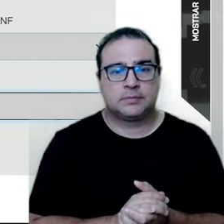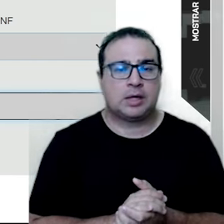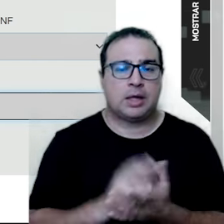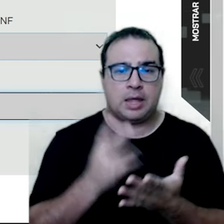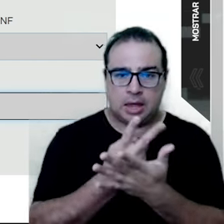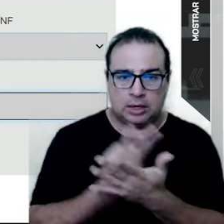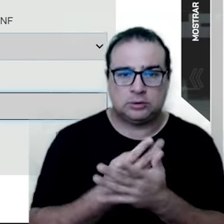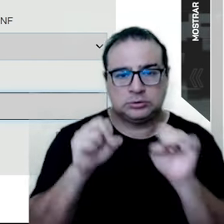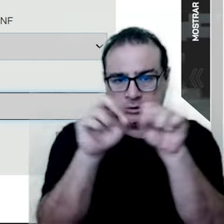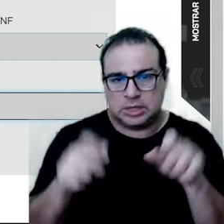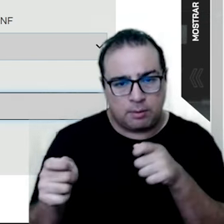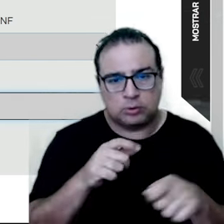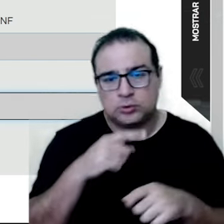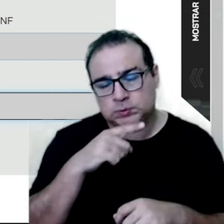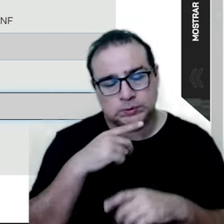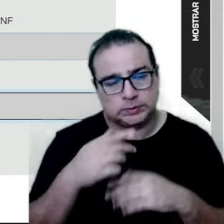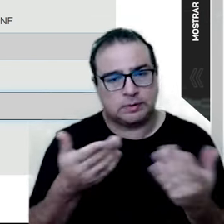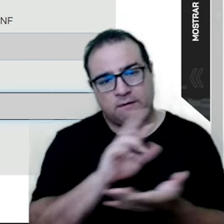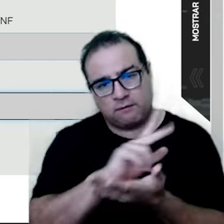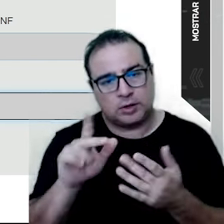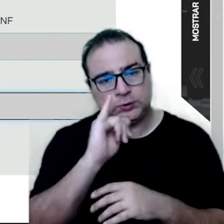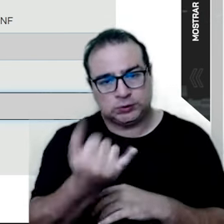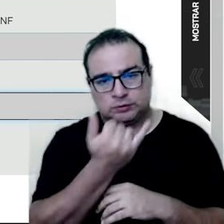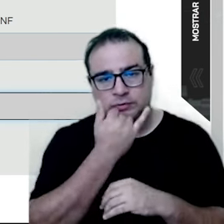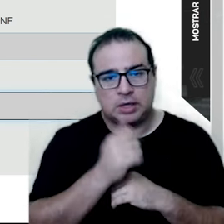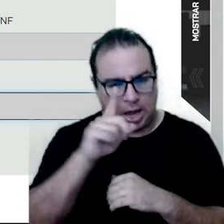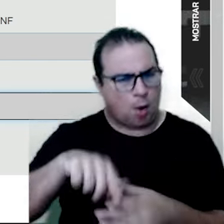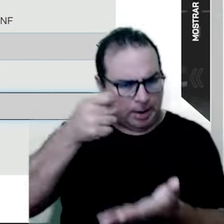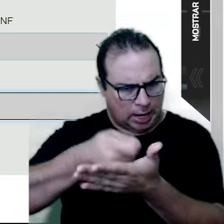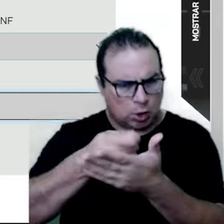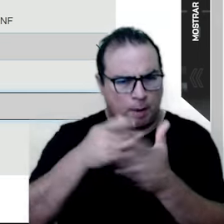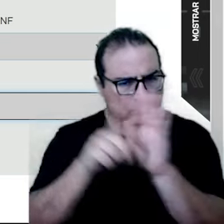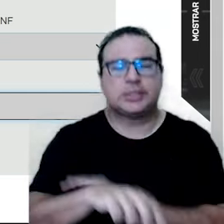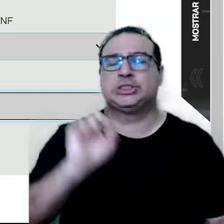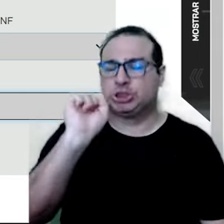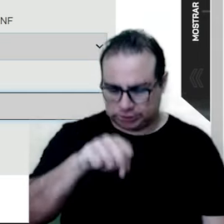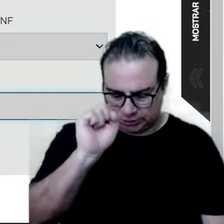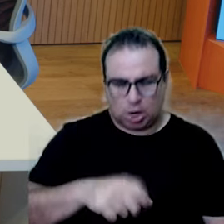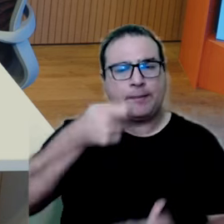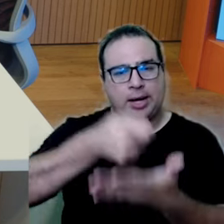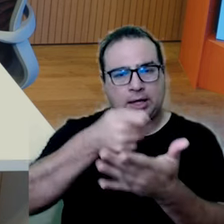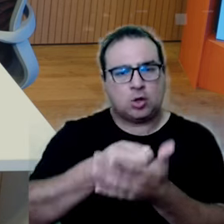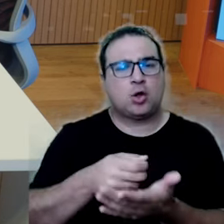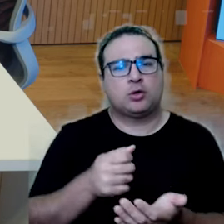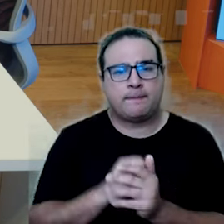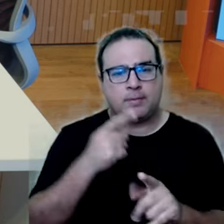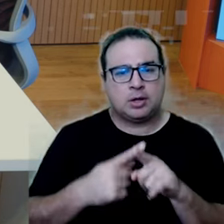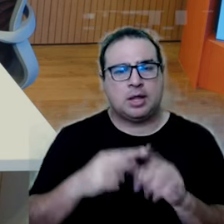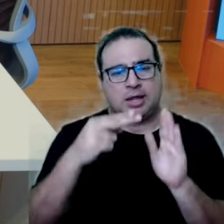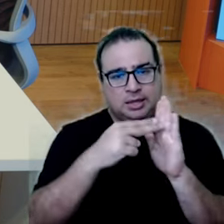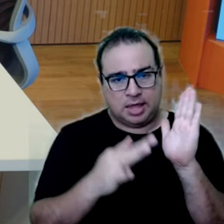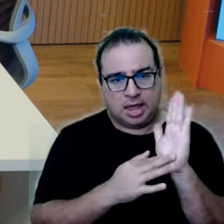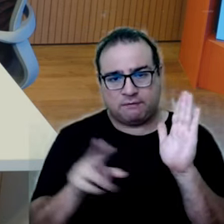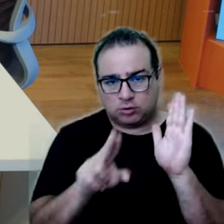sistema não tive controle algo do tipo E aí justifico isso é obrigatório sim é obrigatória A inutilização do número das